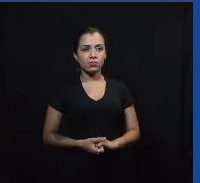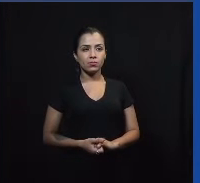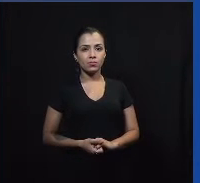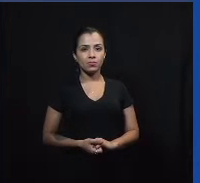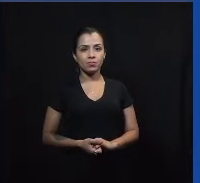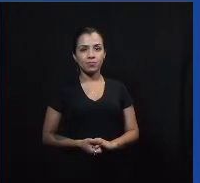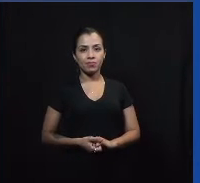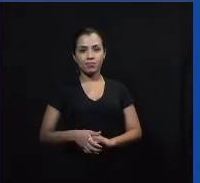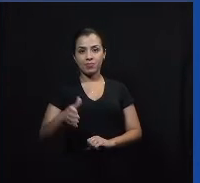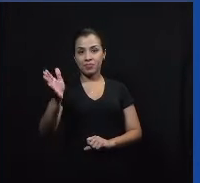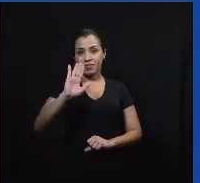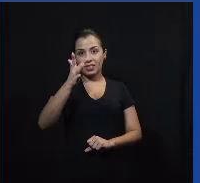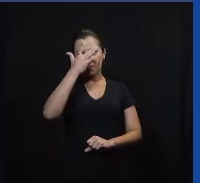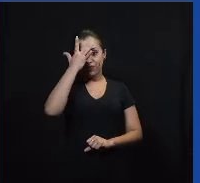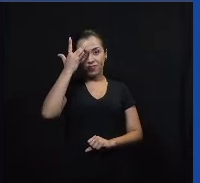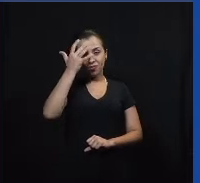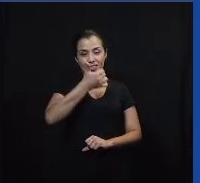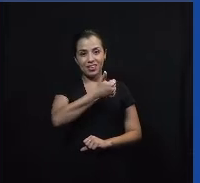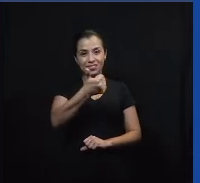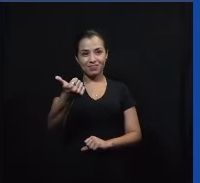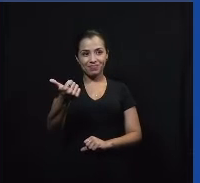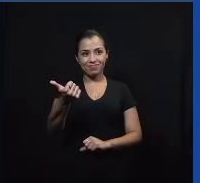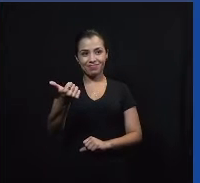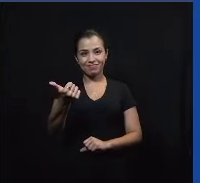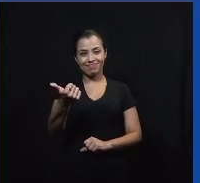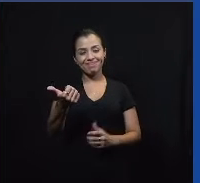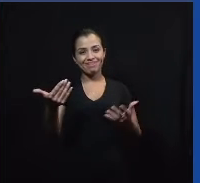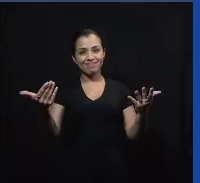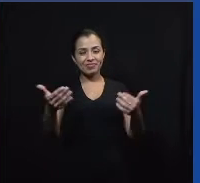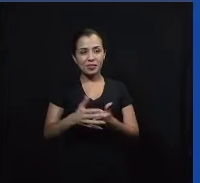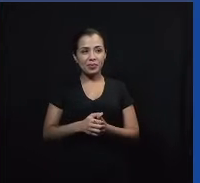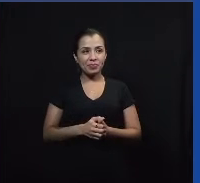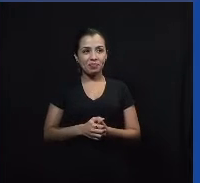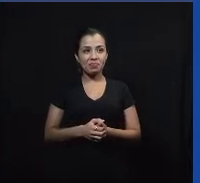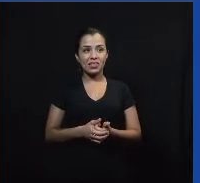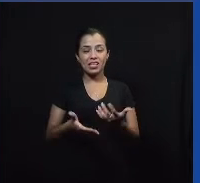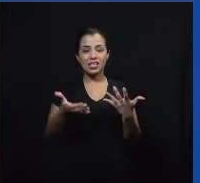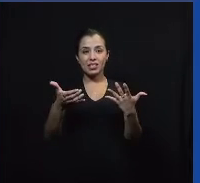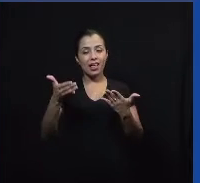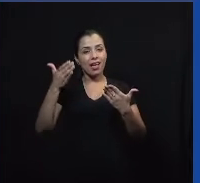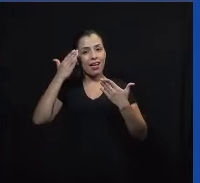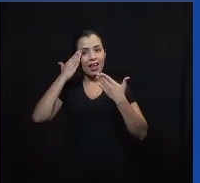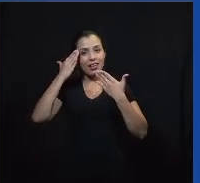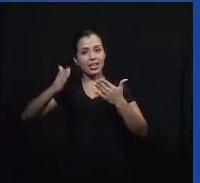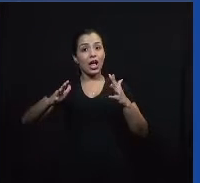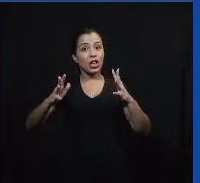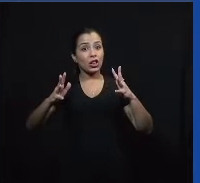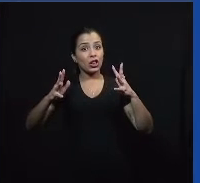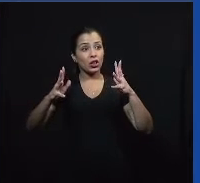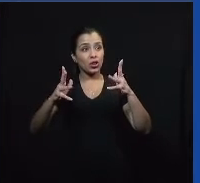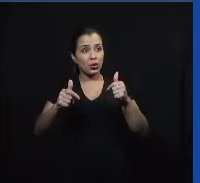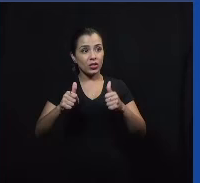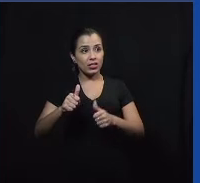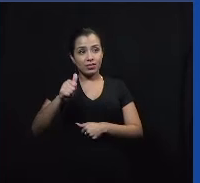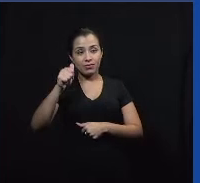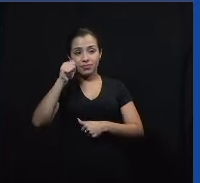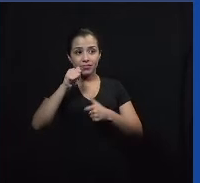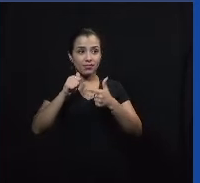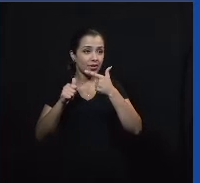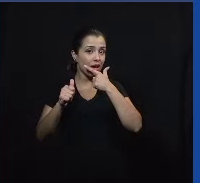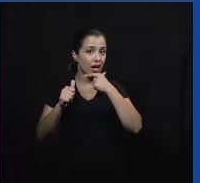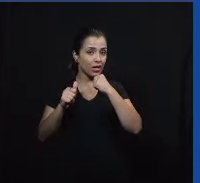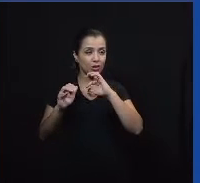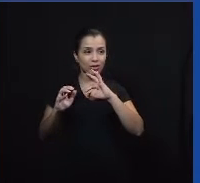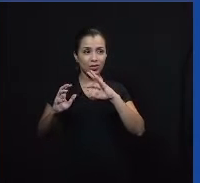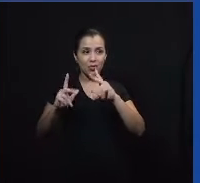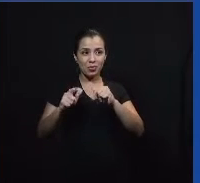Olá, pessoal. Bom, primeiro eu queria começar agradecendo a todas e todos que ficaram aí com a